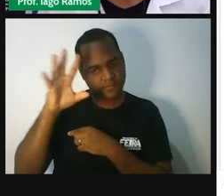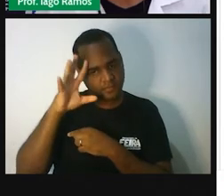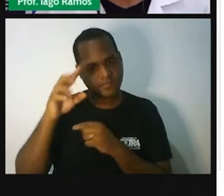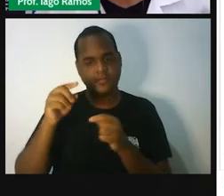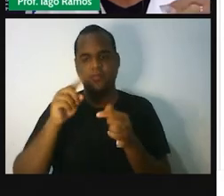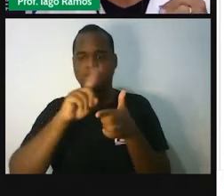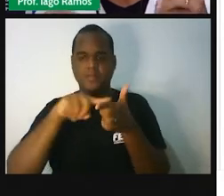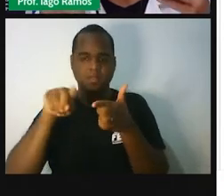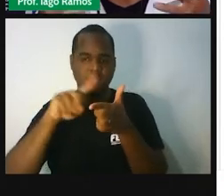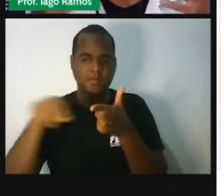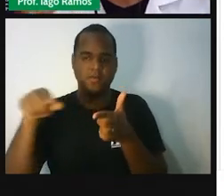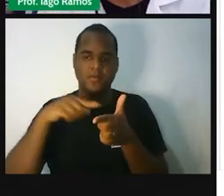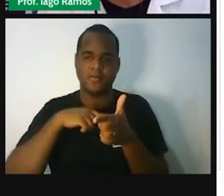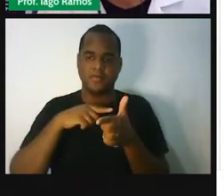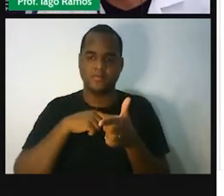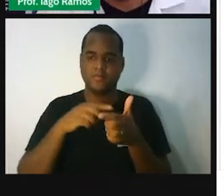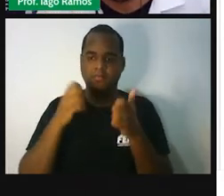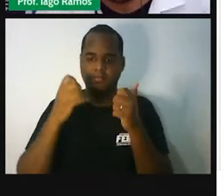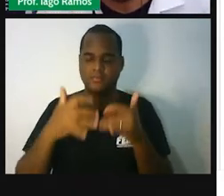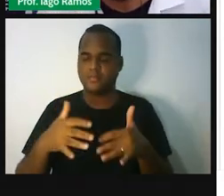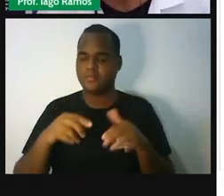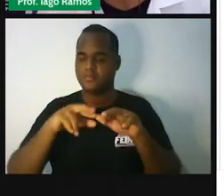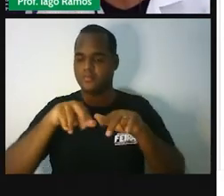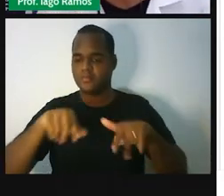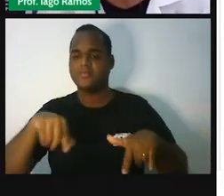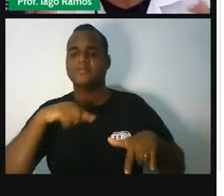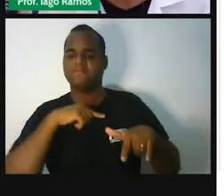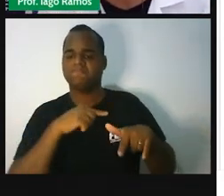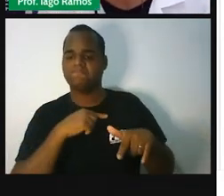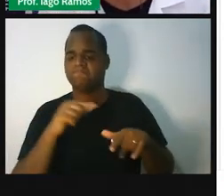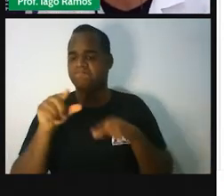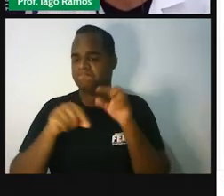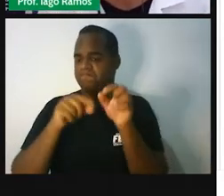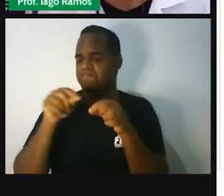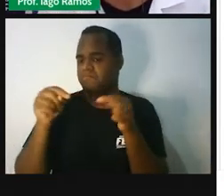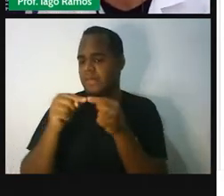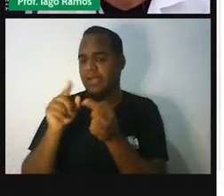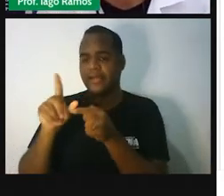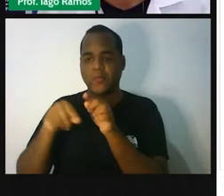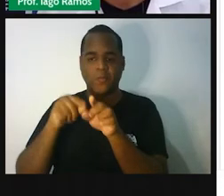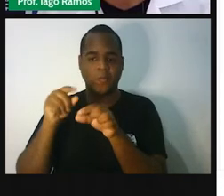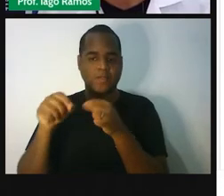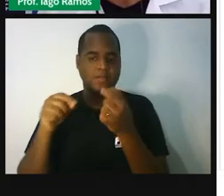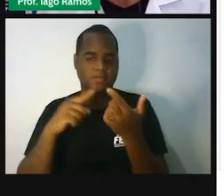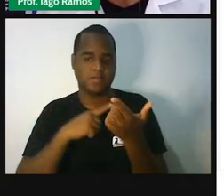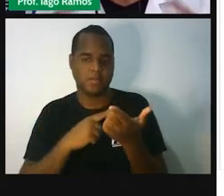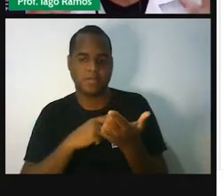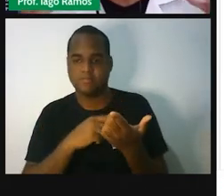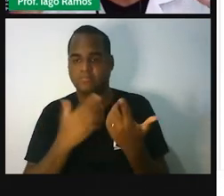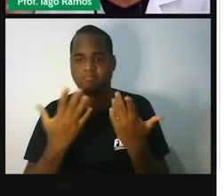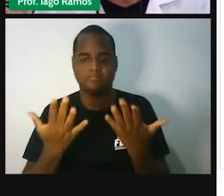como esse, que envolvem opções, né? Opções de escolhas,